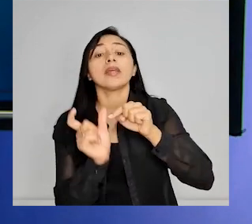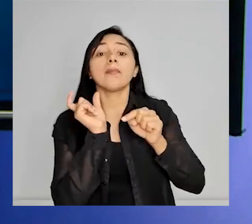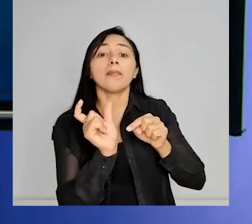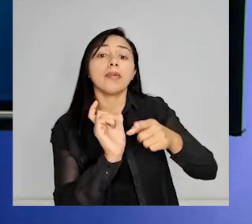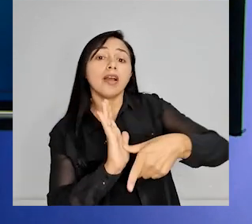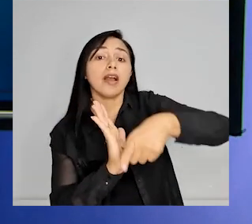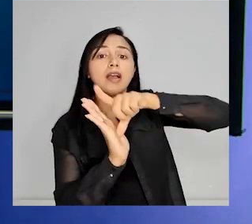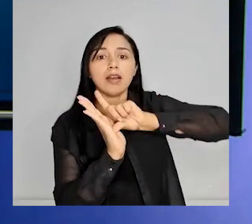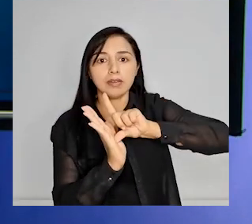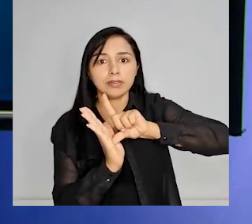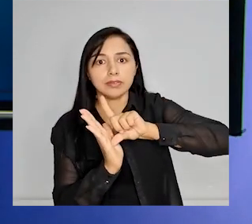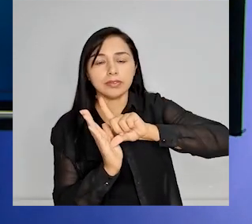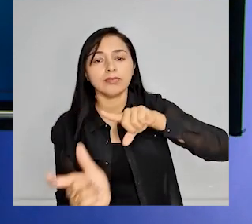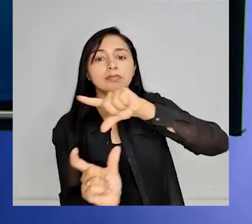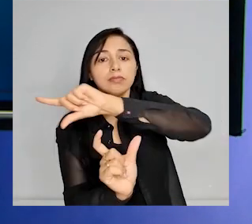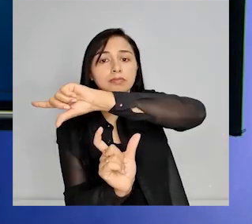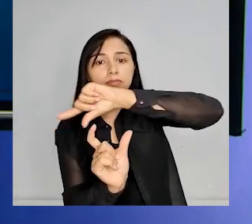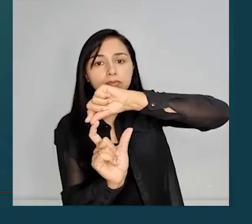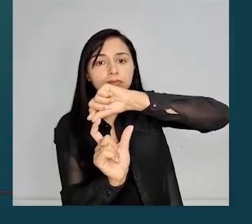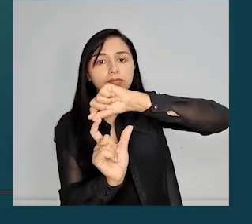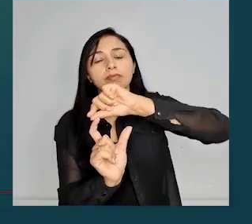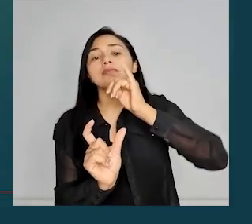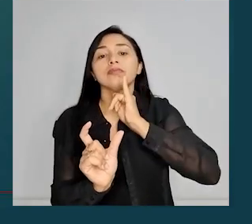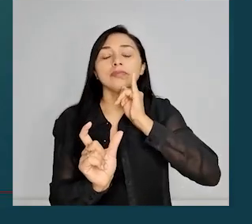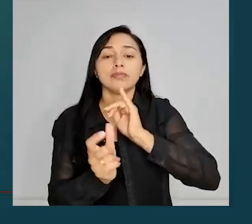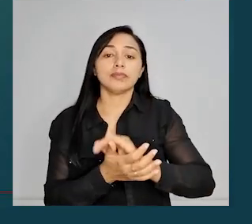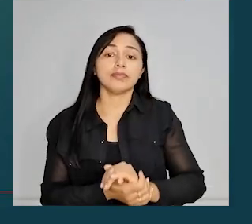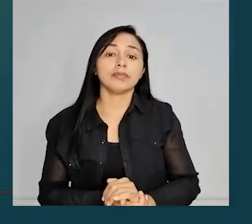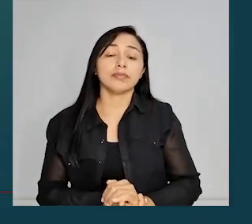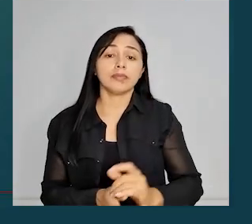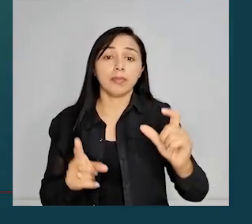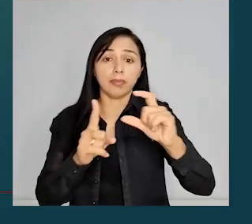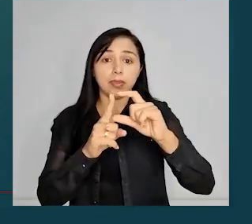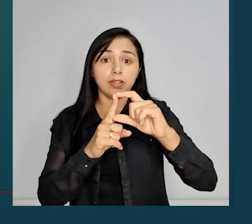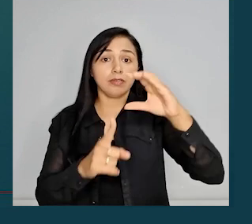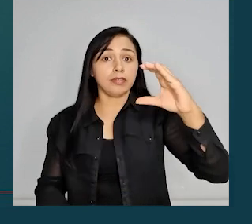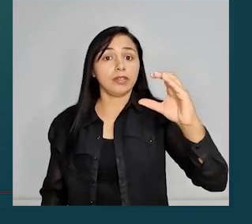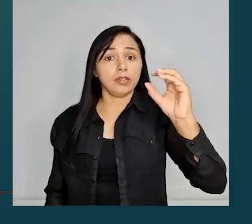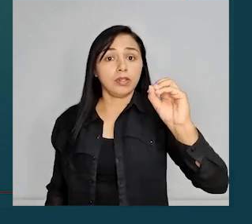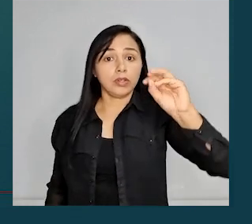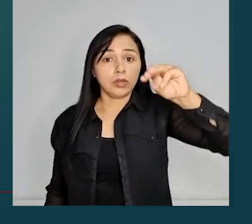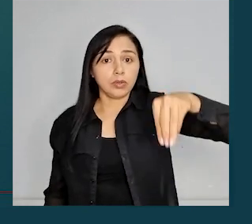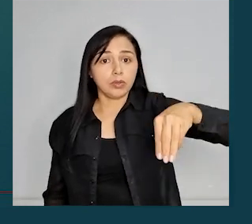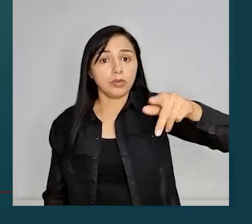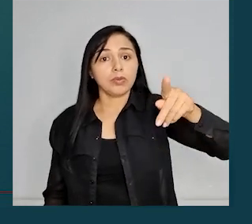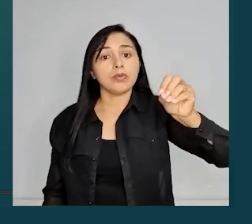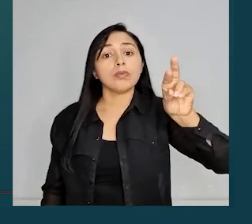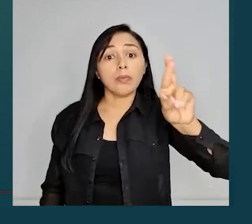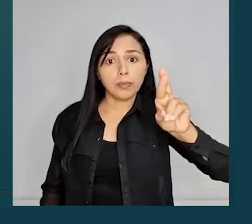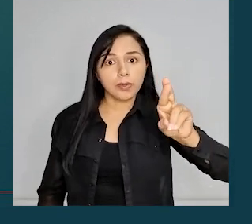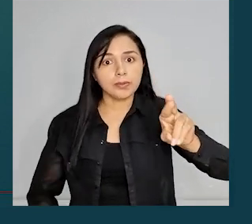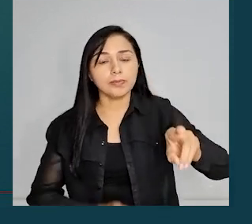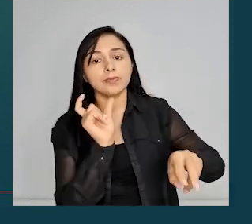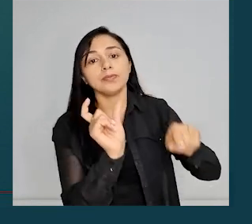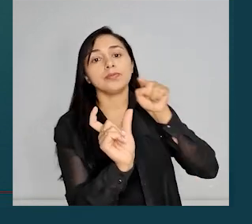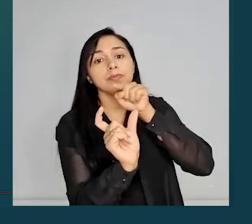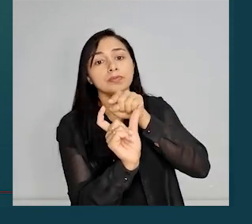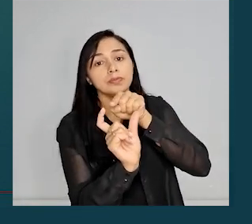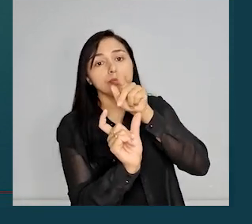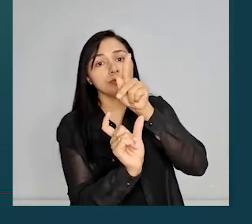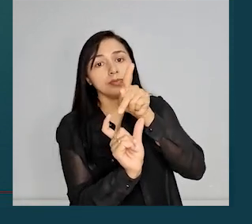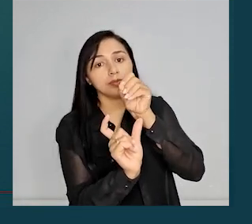palavra primitiva. Por exemplo, compor. O prefixo com foi adicionado à palavra